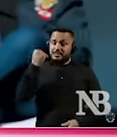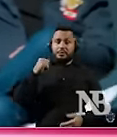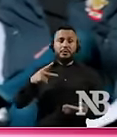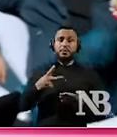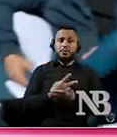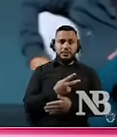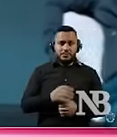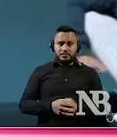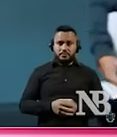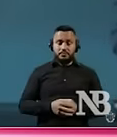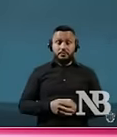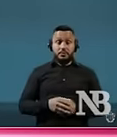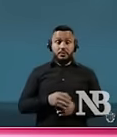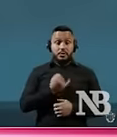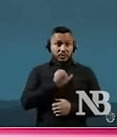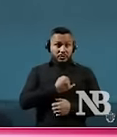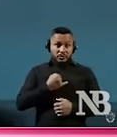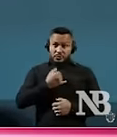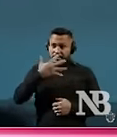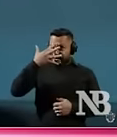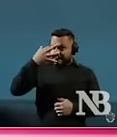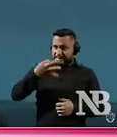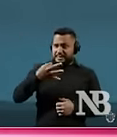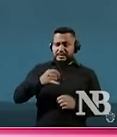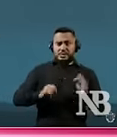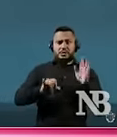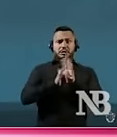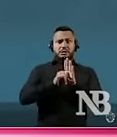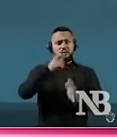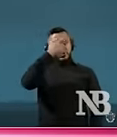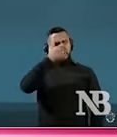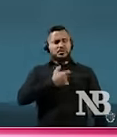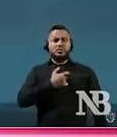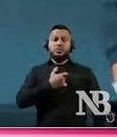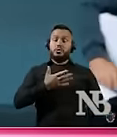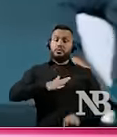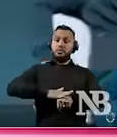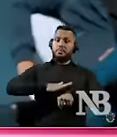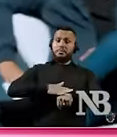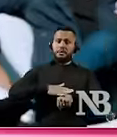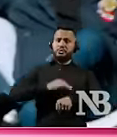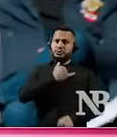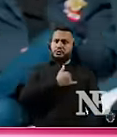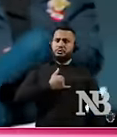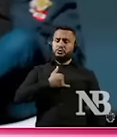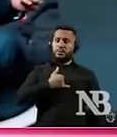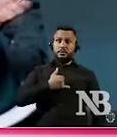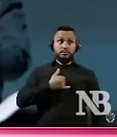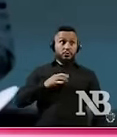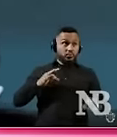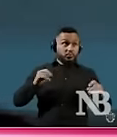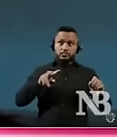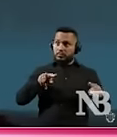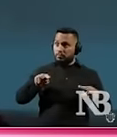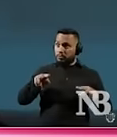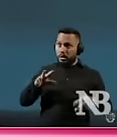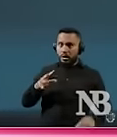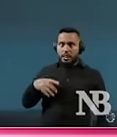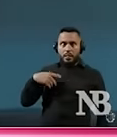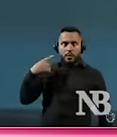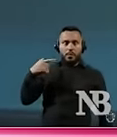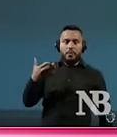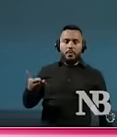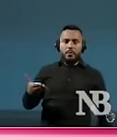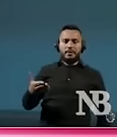aconteceu? Ele tinha uma certeza tão grande de quem ele era, de que no momento, eu tenho certeza, João Batista foi considerado maluco, louco. Quem que afinal